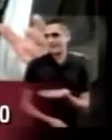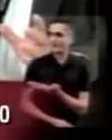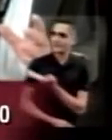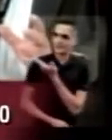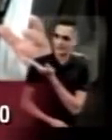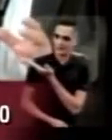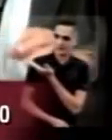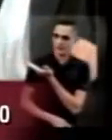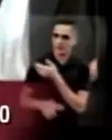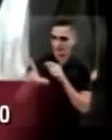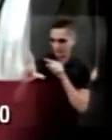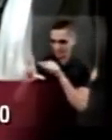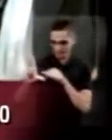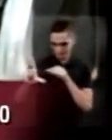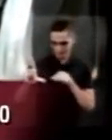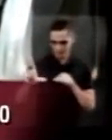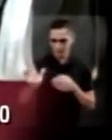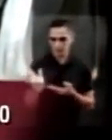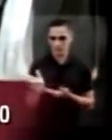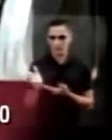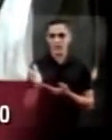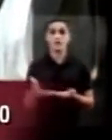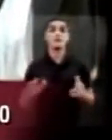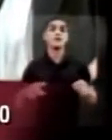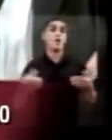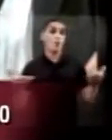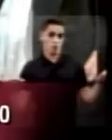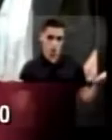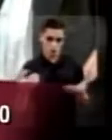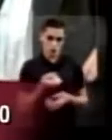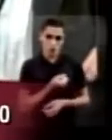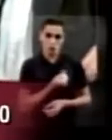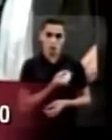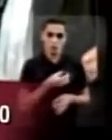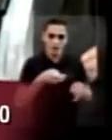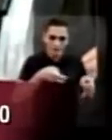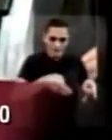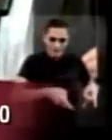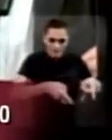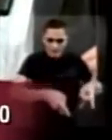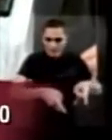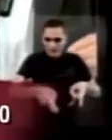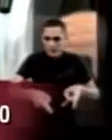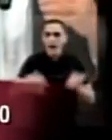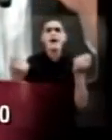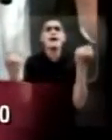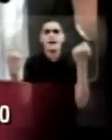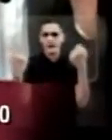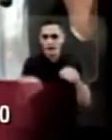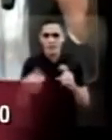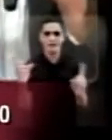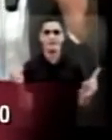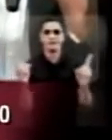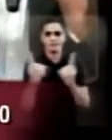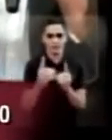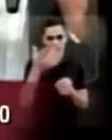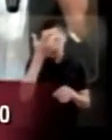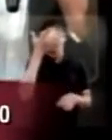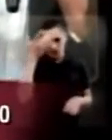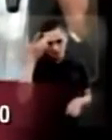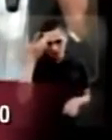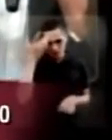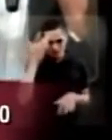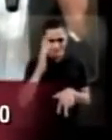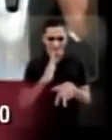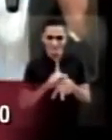na realidade, o número de leitos é suficiente. Você acha que a Secretaria de Saúde, o